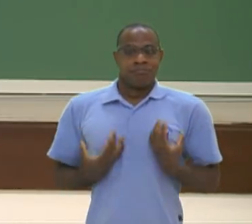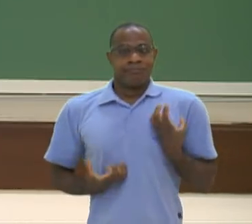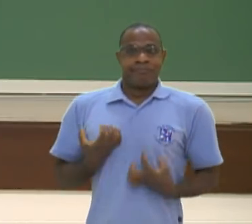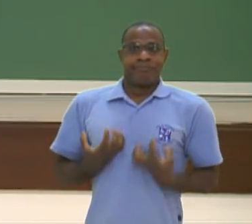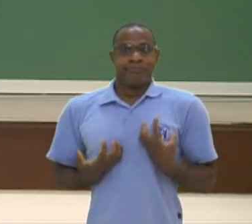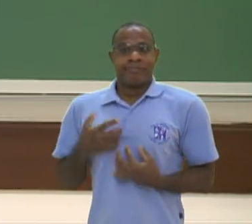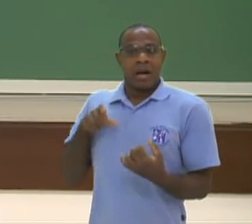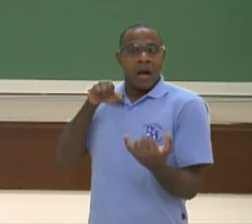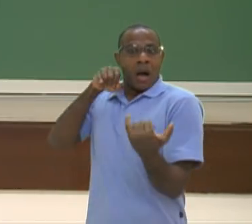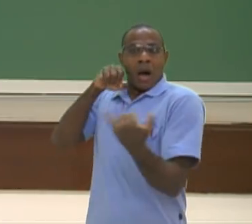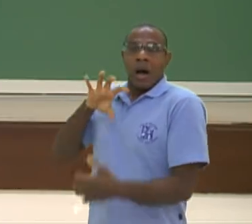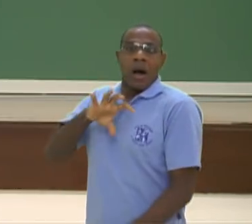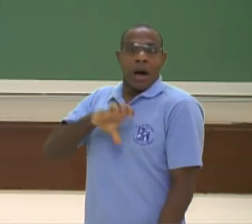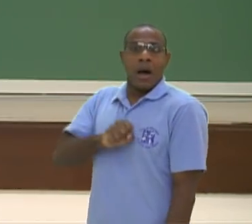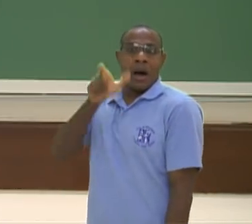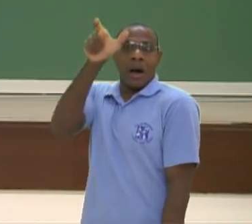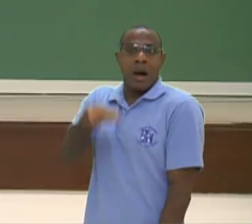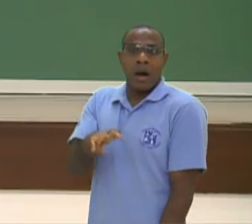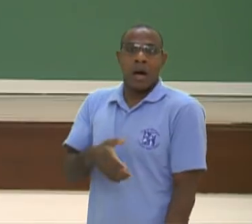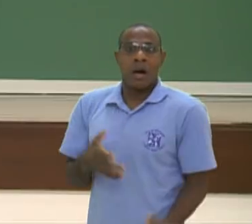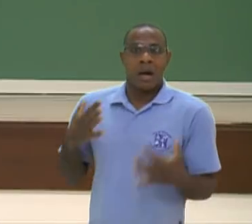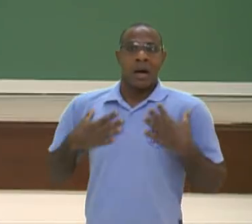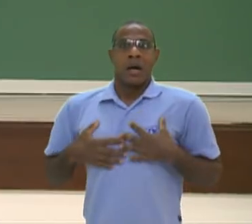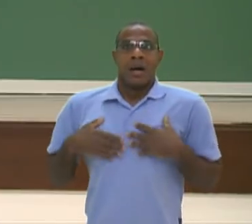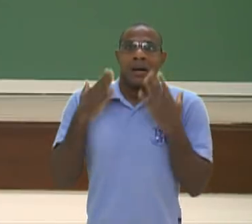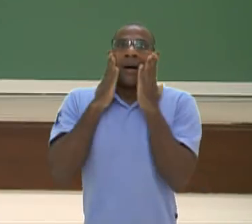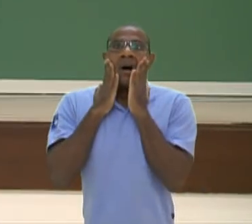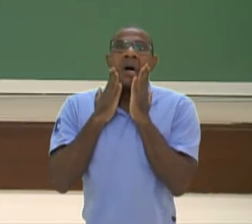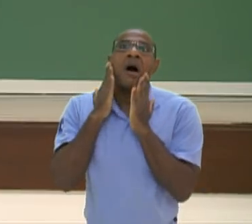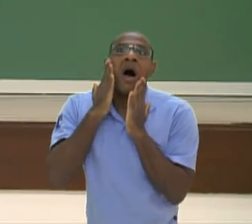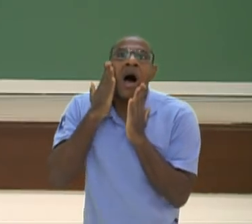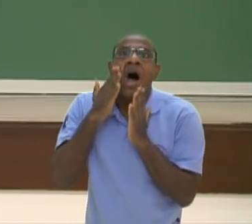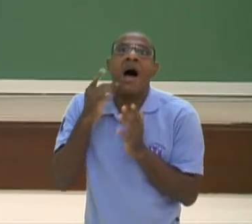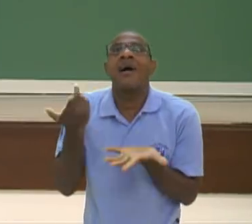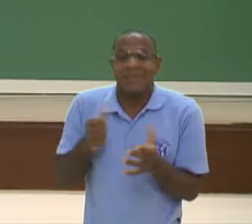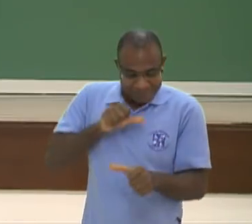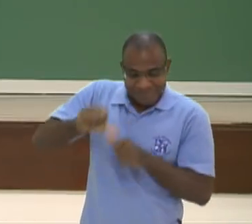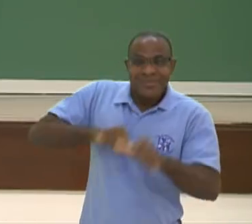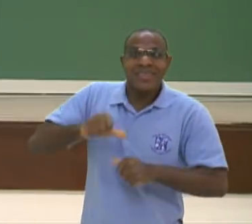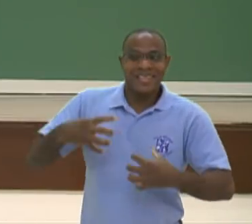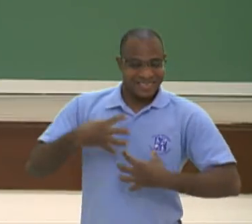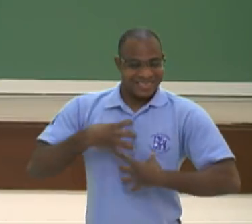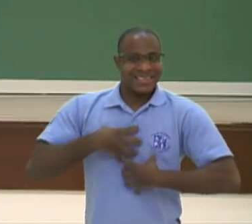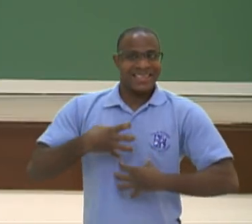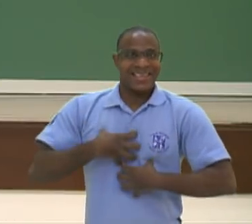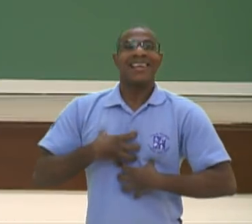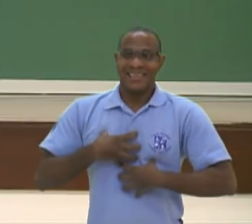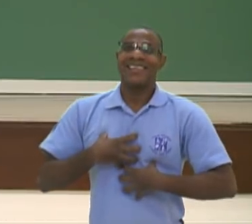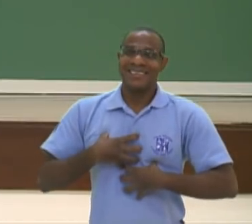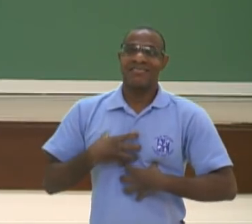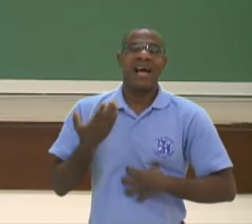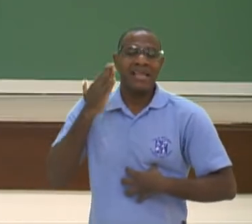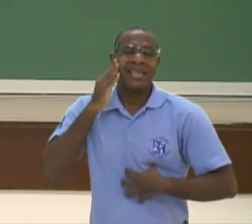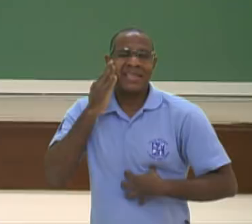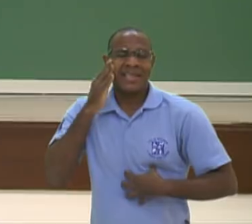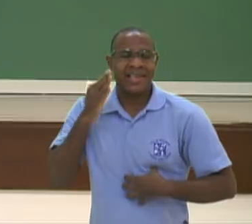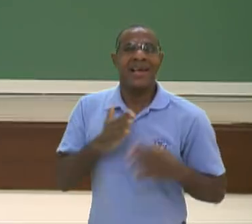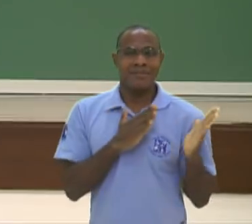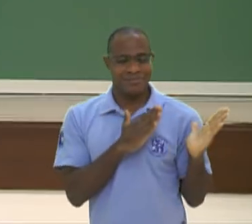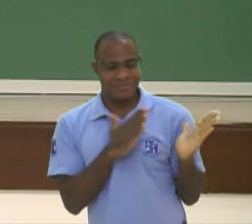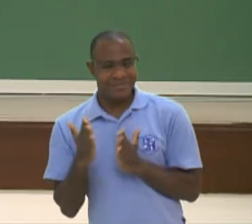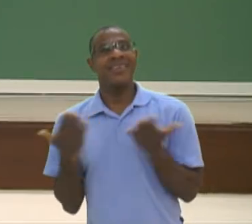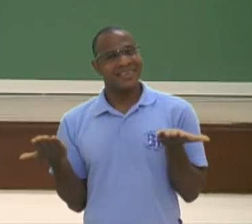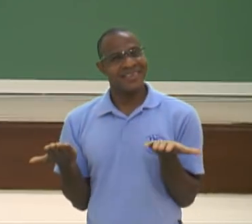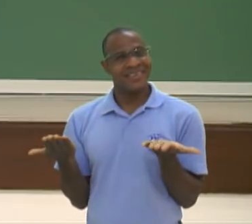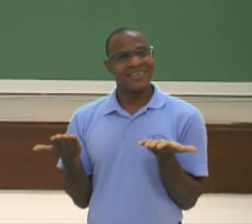deixa a gente com a pele toda vermelhinha. Todas essas mudanças e algumas outras que a gente vai entendendo ao longo das nossas